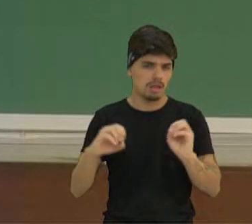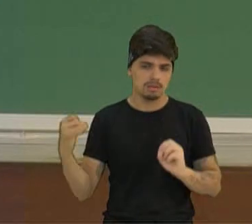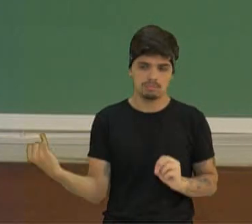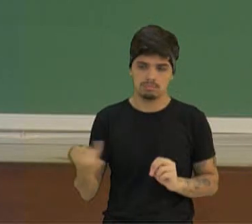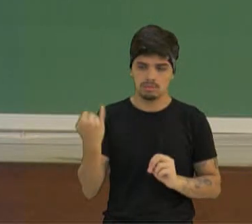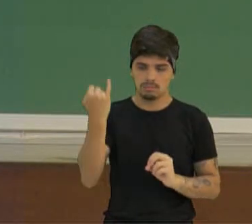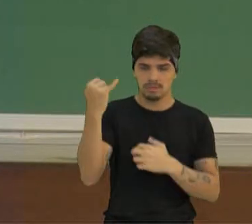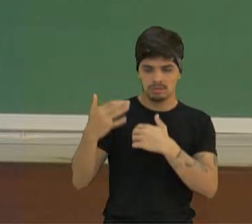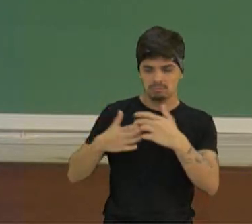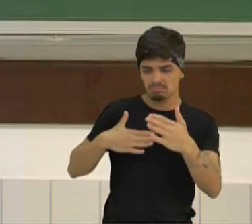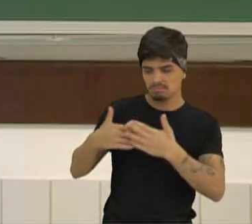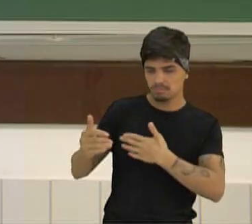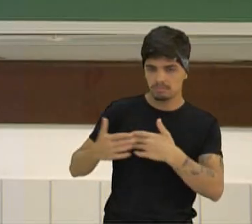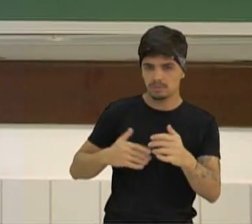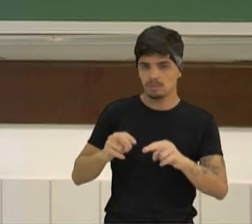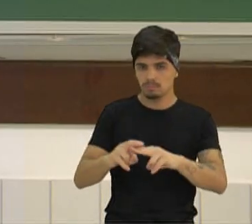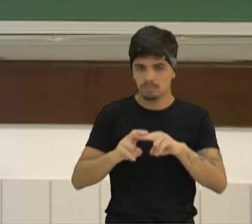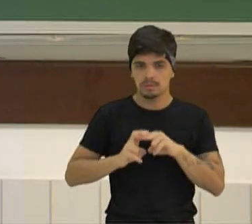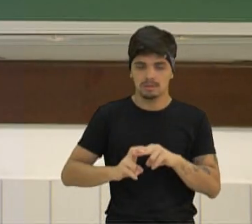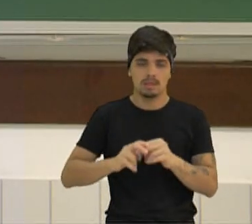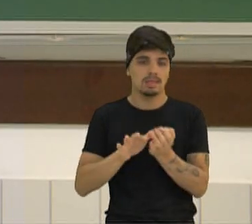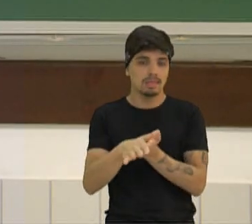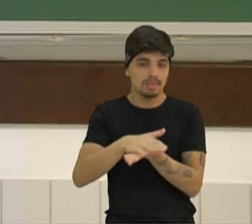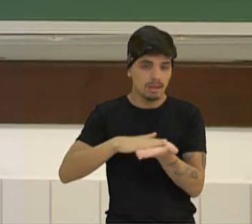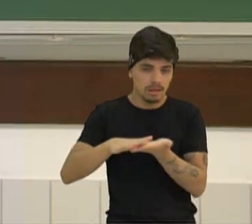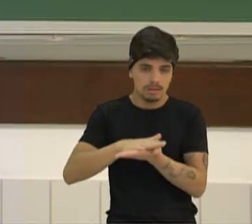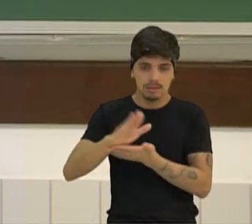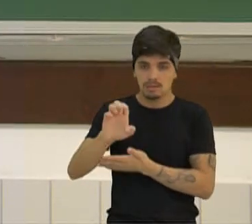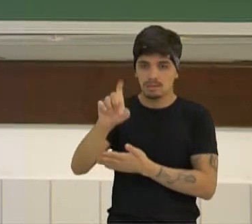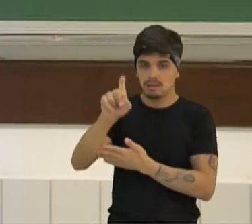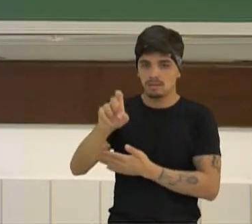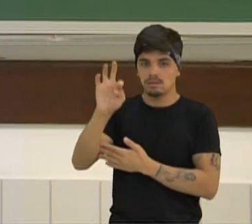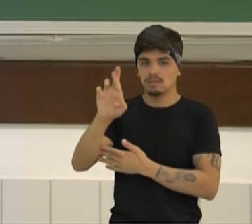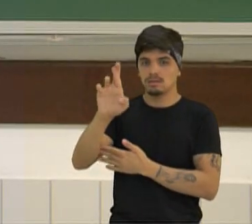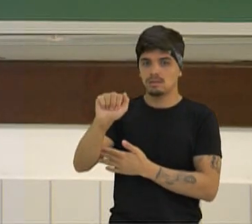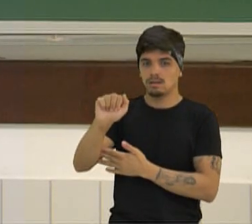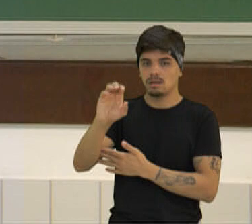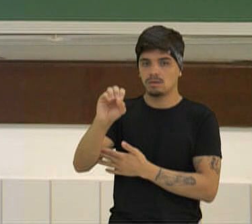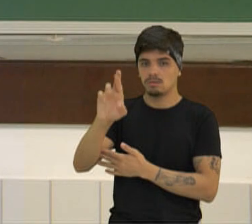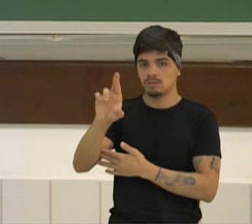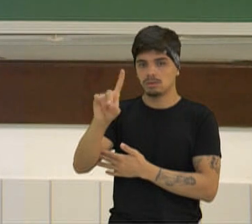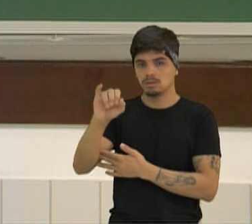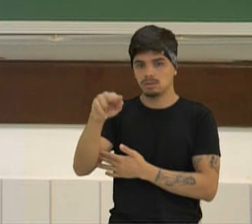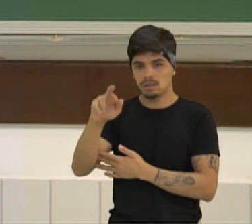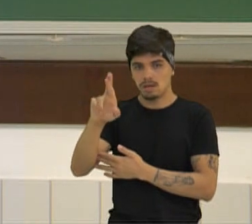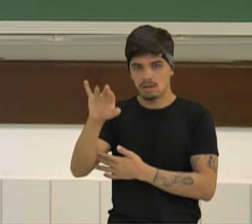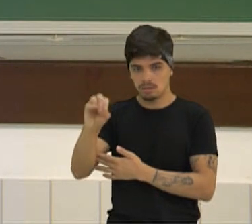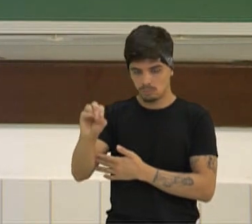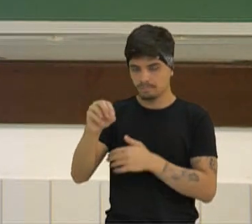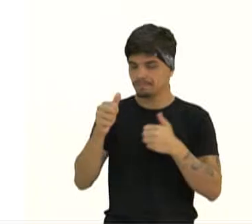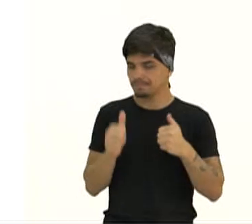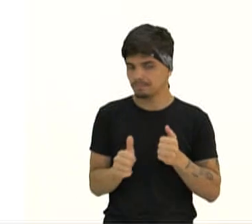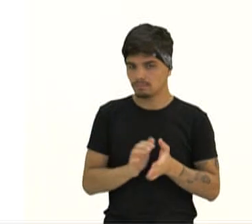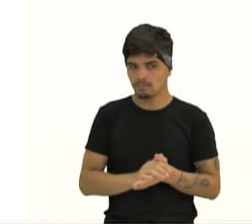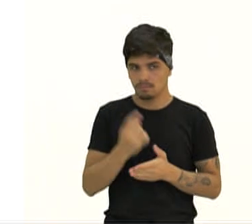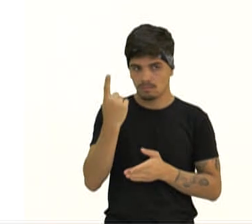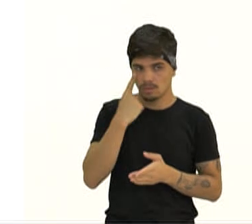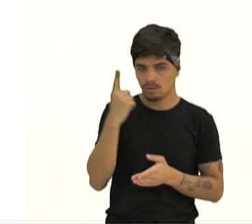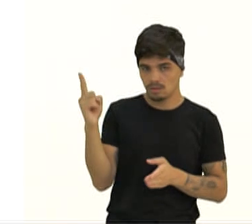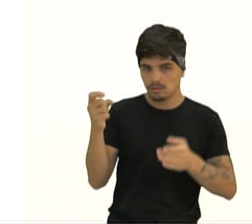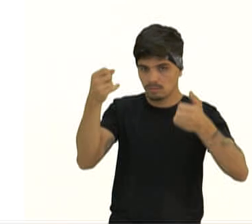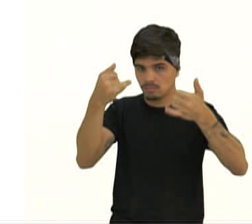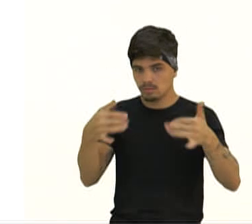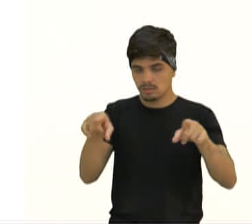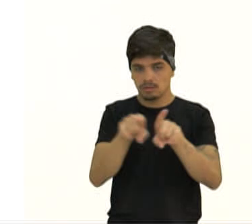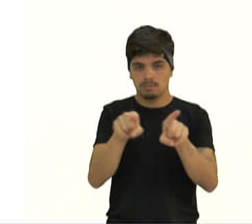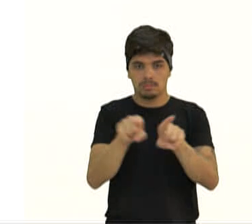importância por isso ele disse nada de extraordinário tá vamos rever então aqui ele falou a respeito da